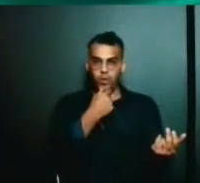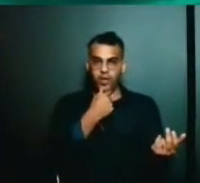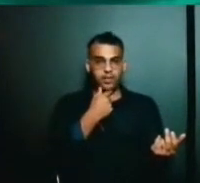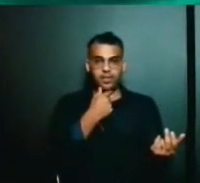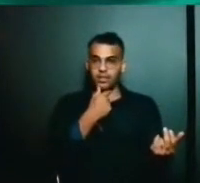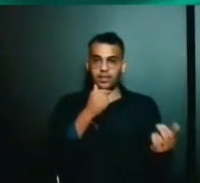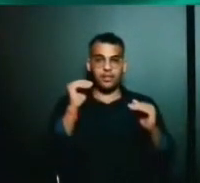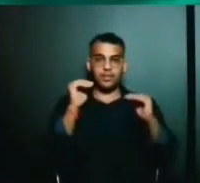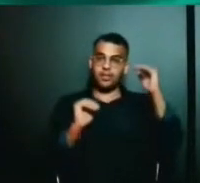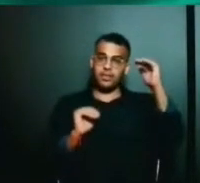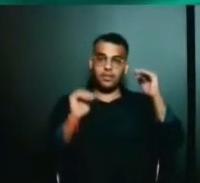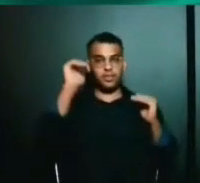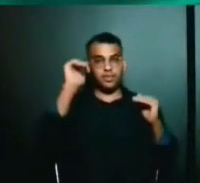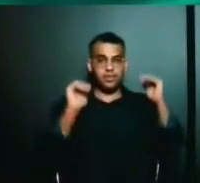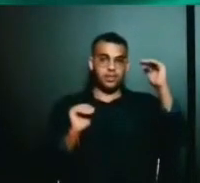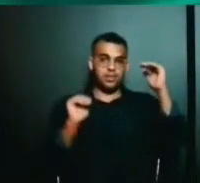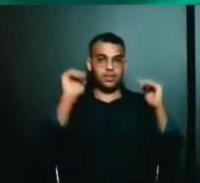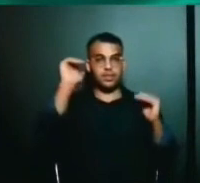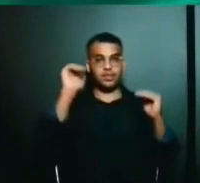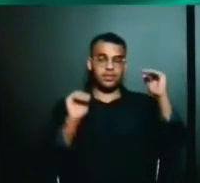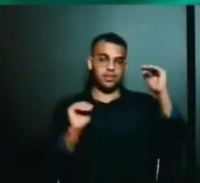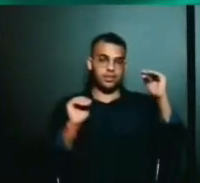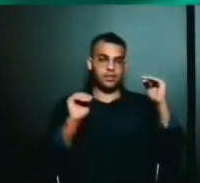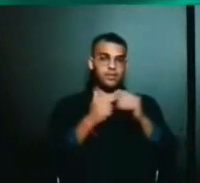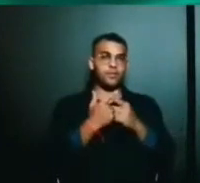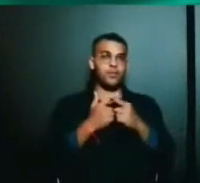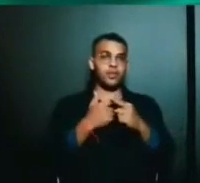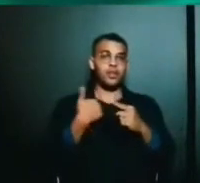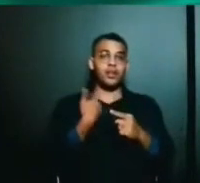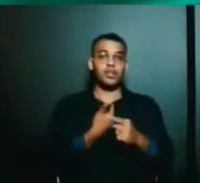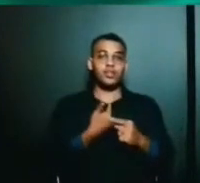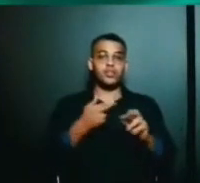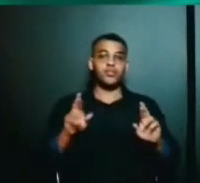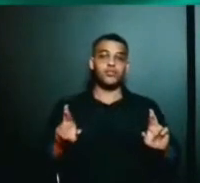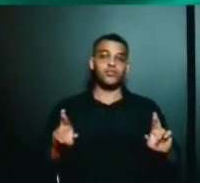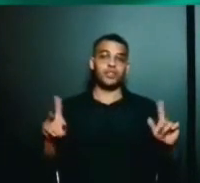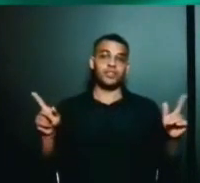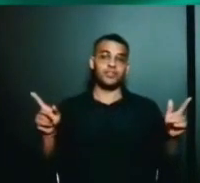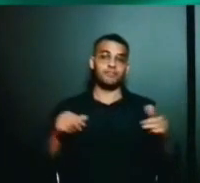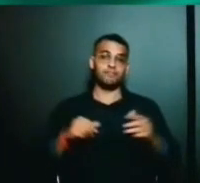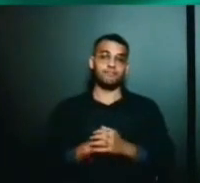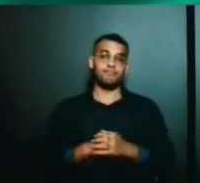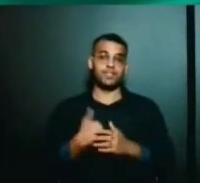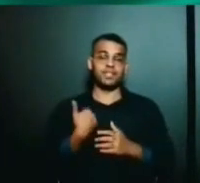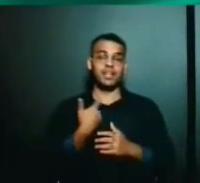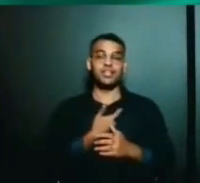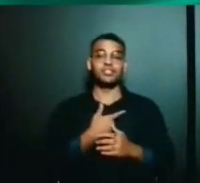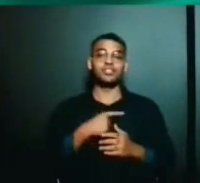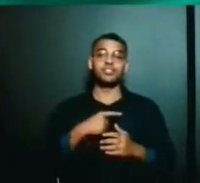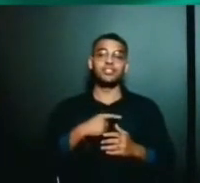nem os homens às mulheres. Nós somos diferentes e nós nos completamos.